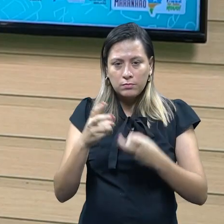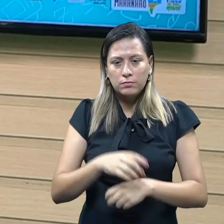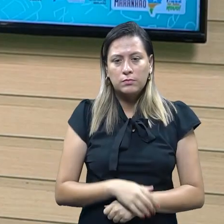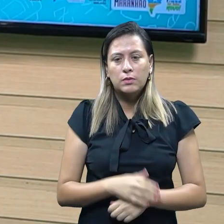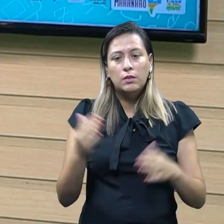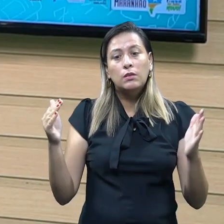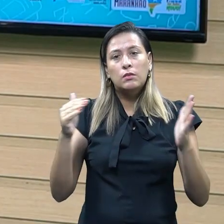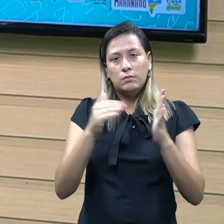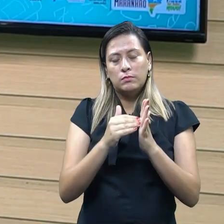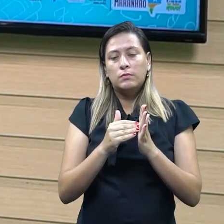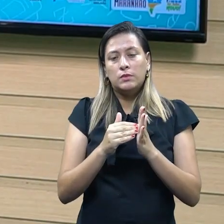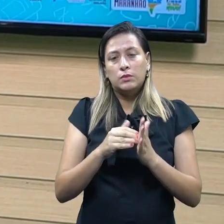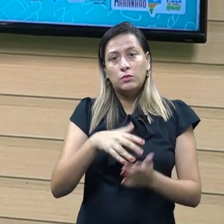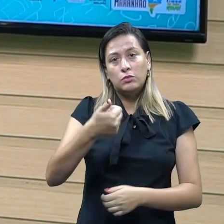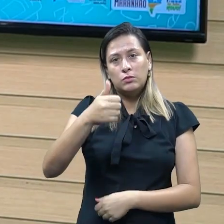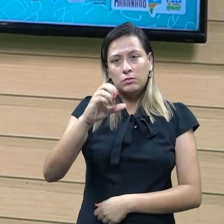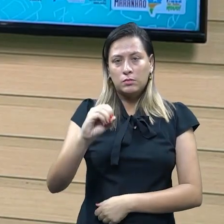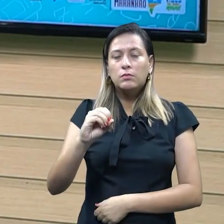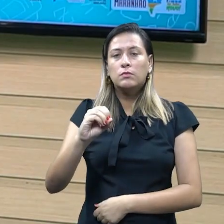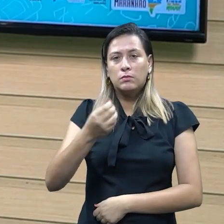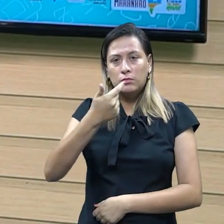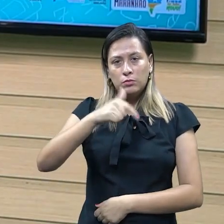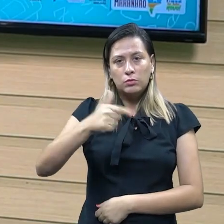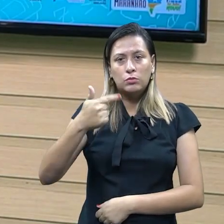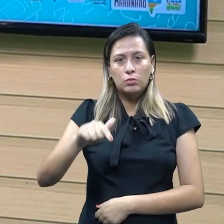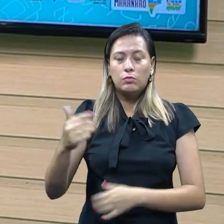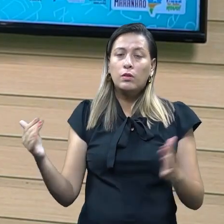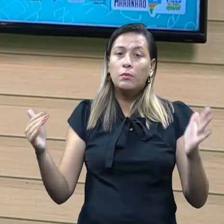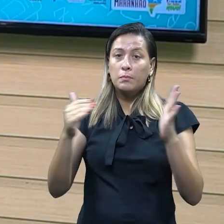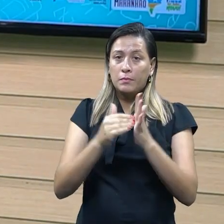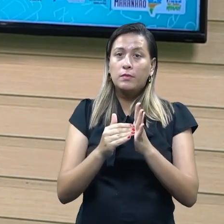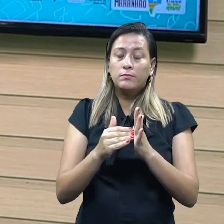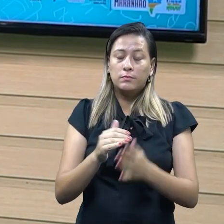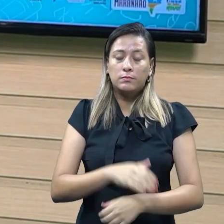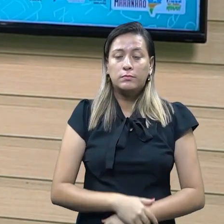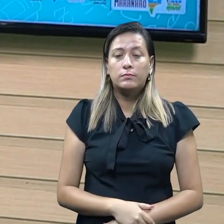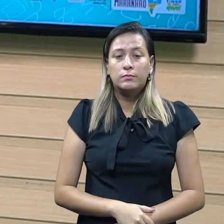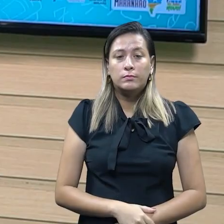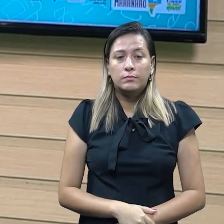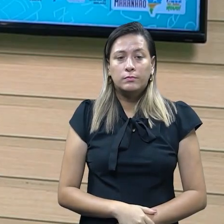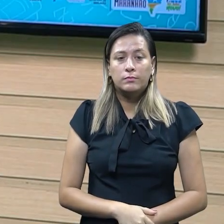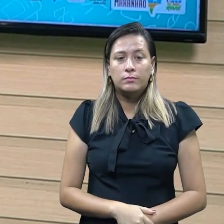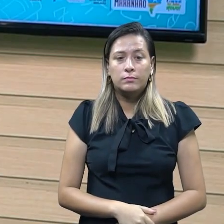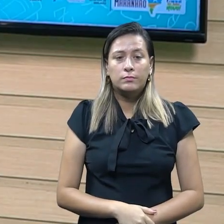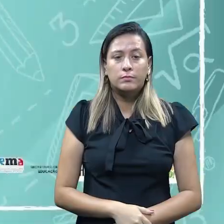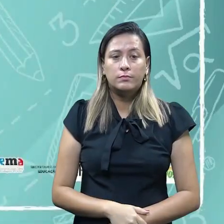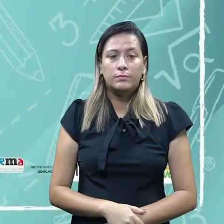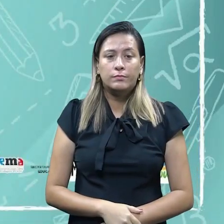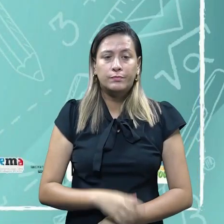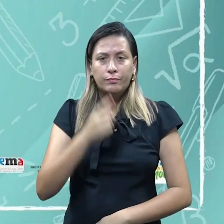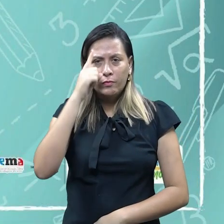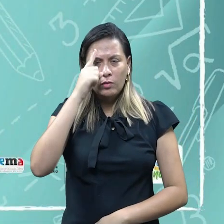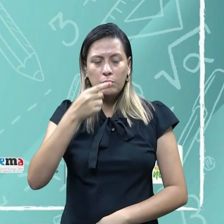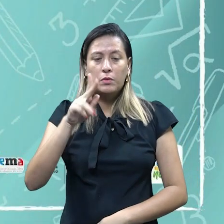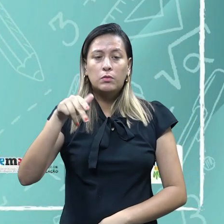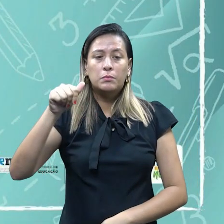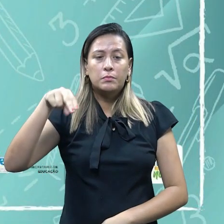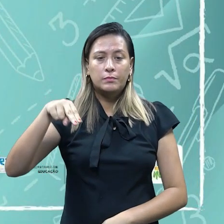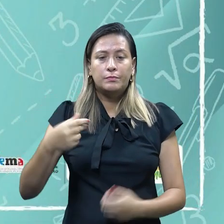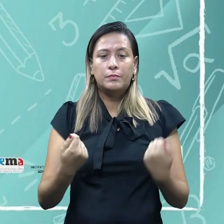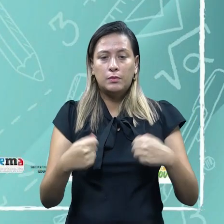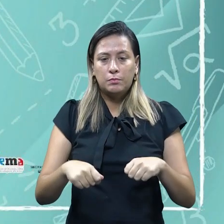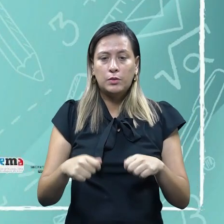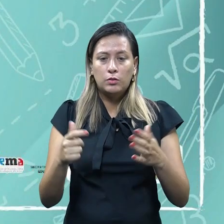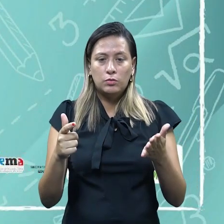pretende verificar, de um limite de 10 vezes, que é o limite máximo que ele memoriza. O comando